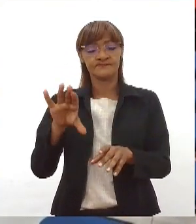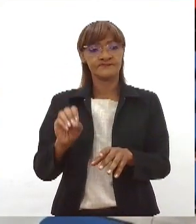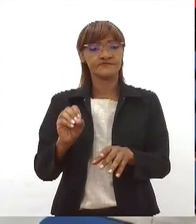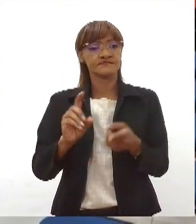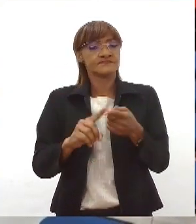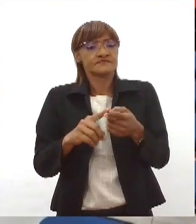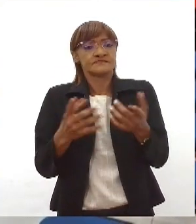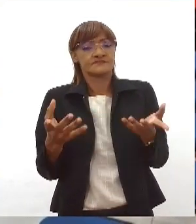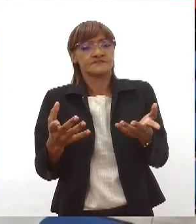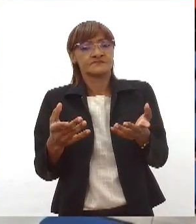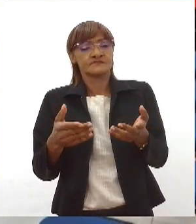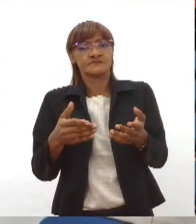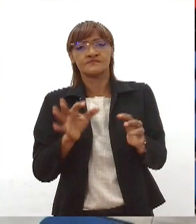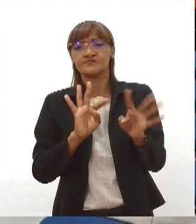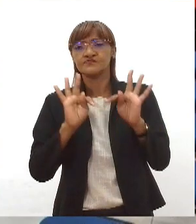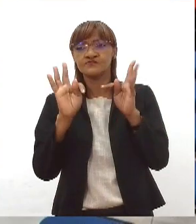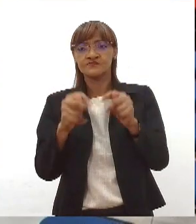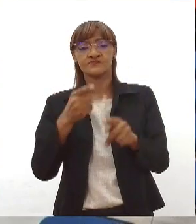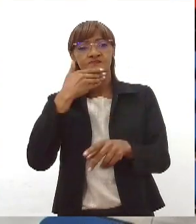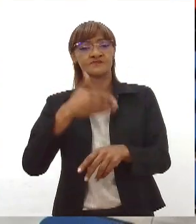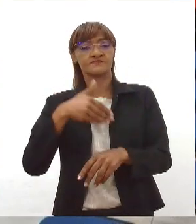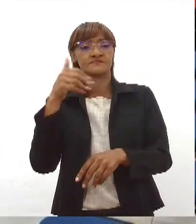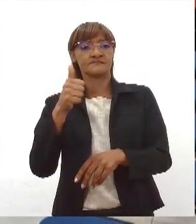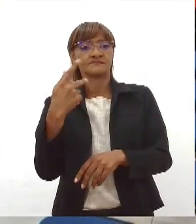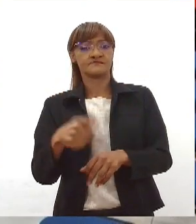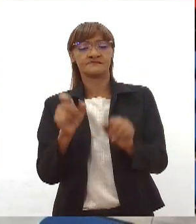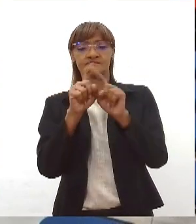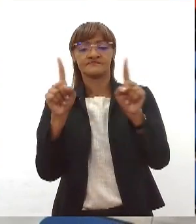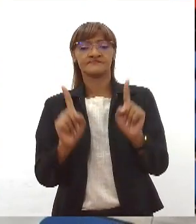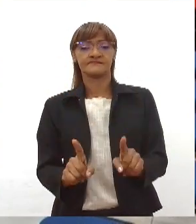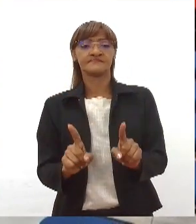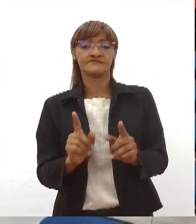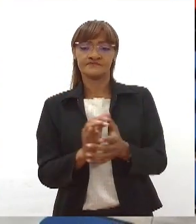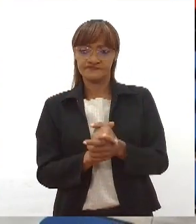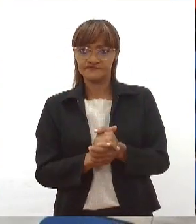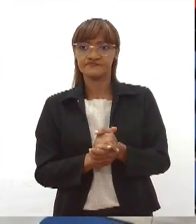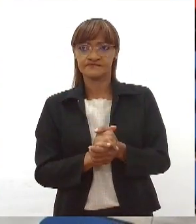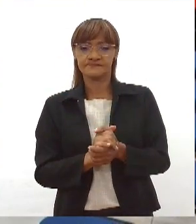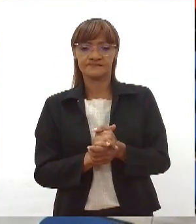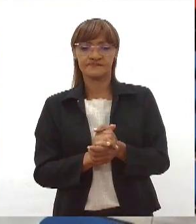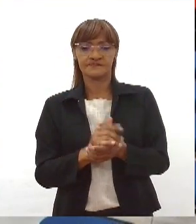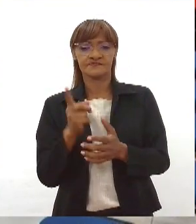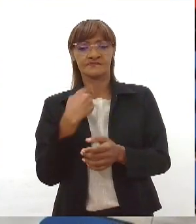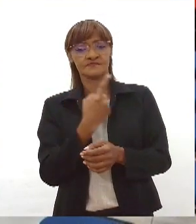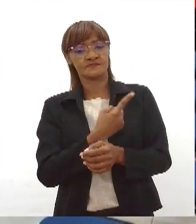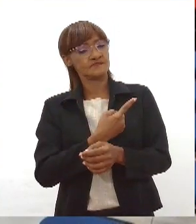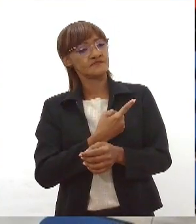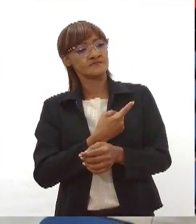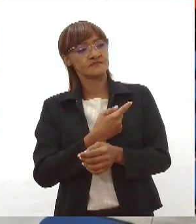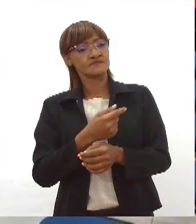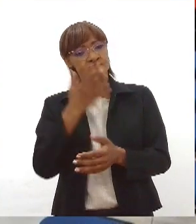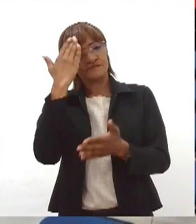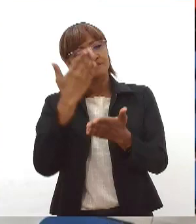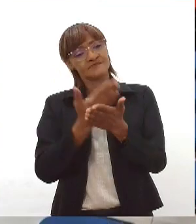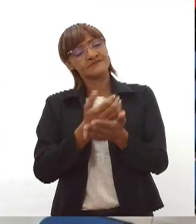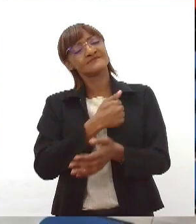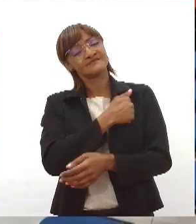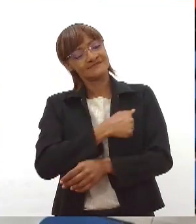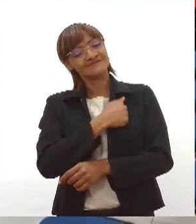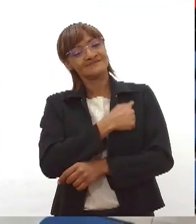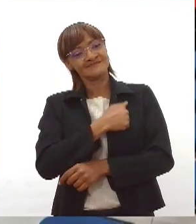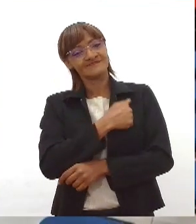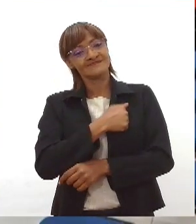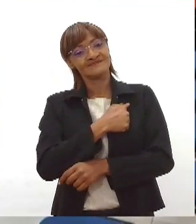melhorias que ele tem feito do Servidor daquela casa e eu tenho certeza que o servidor vai sentir saudade Presidente